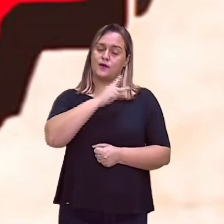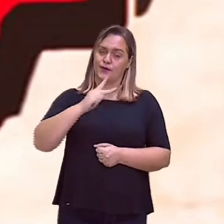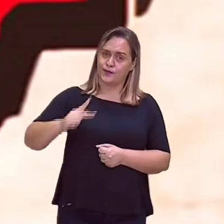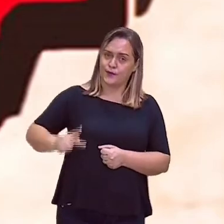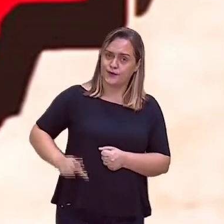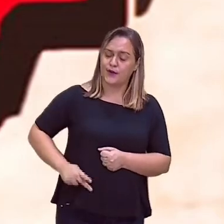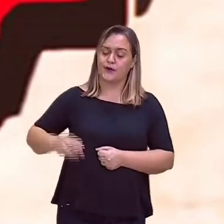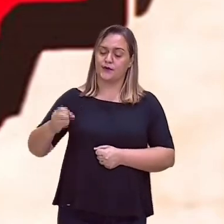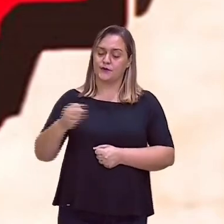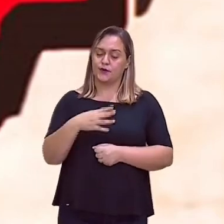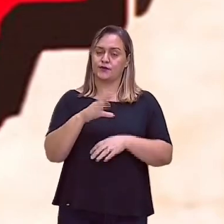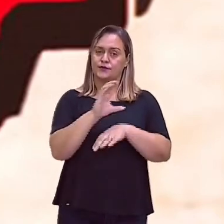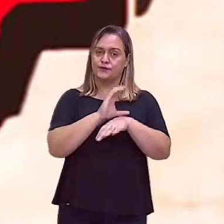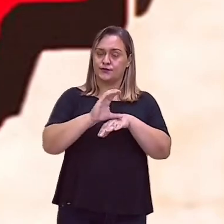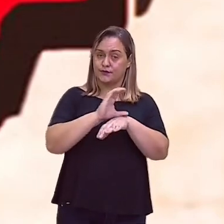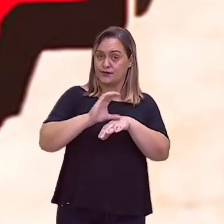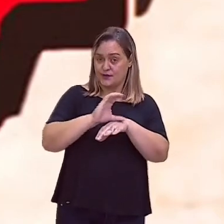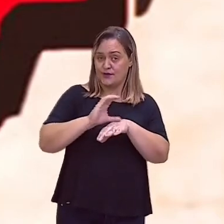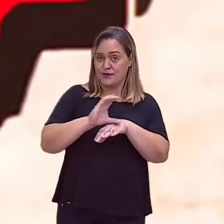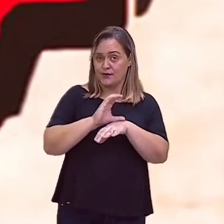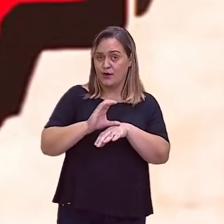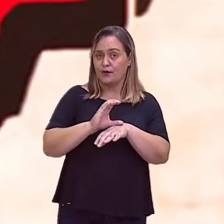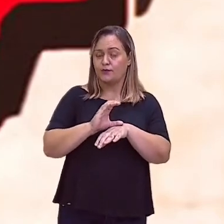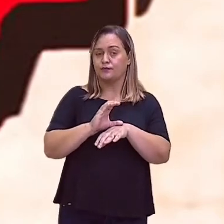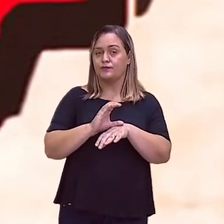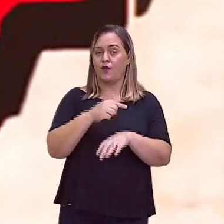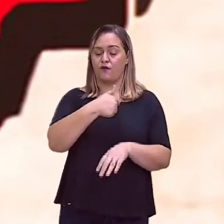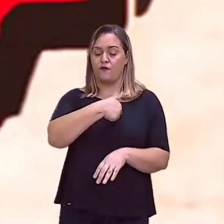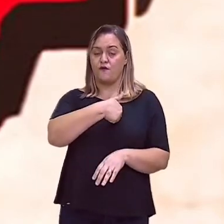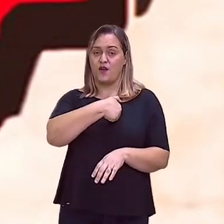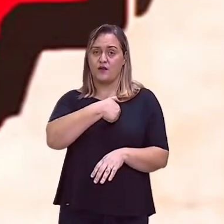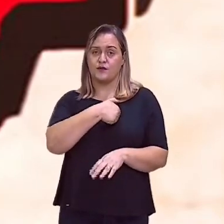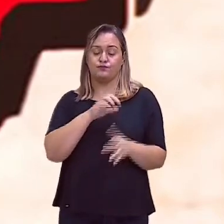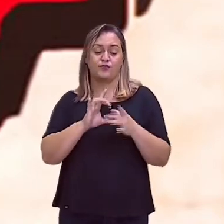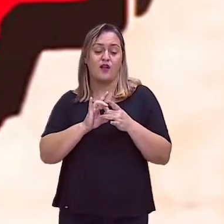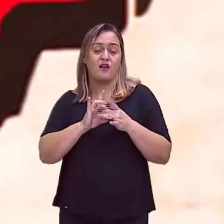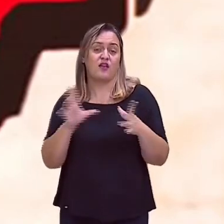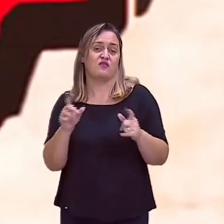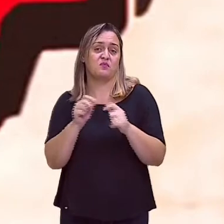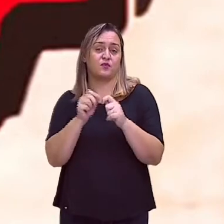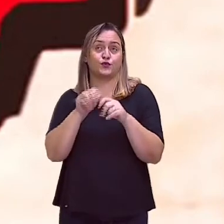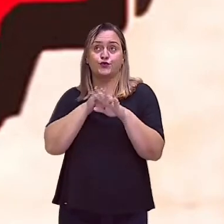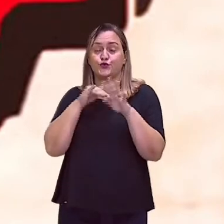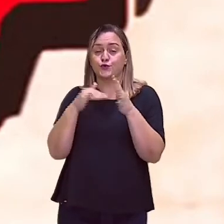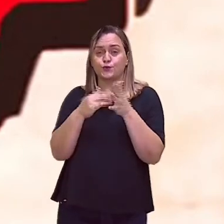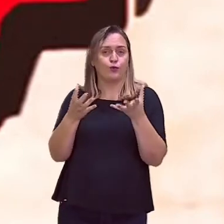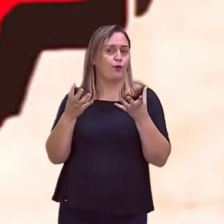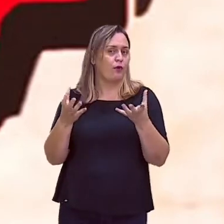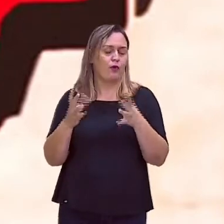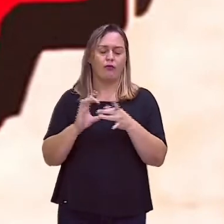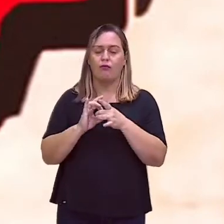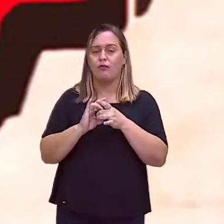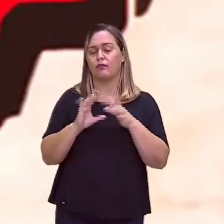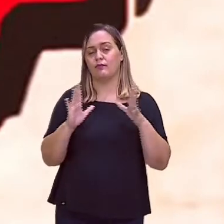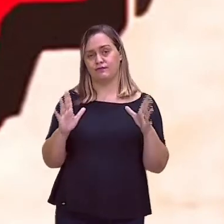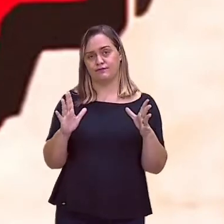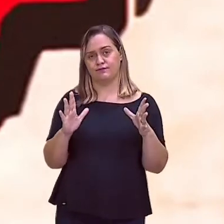e assim ele poderia fazer o que quisesse, com o apoio do exército e também da classe média